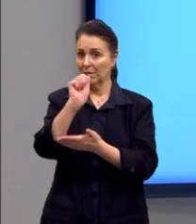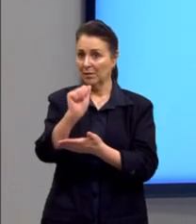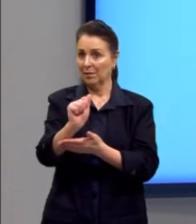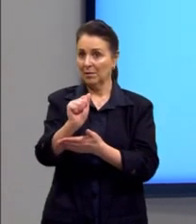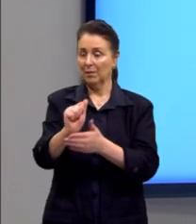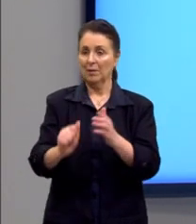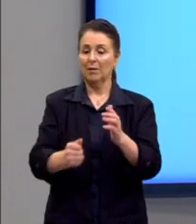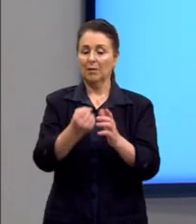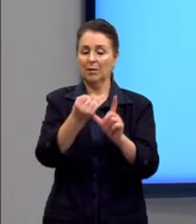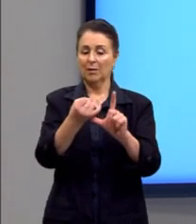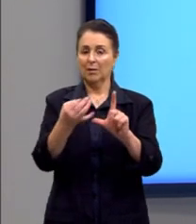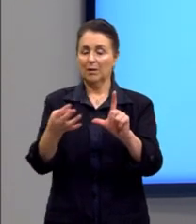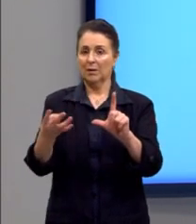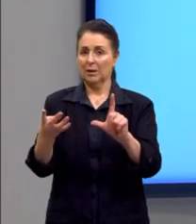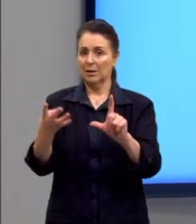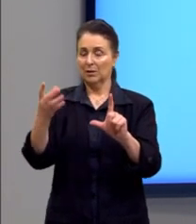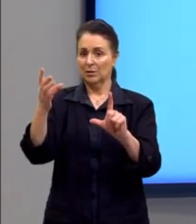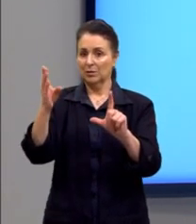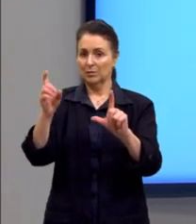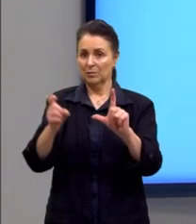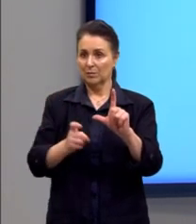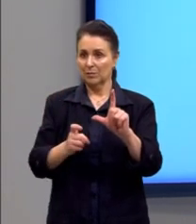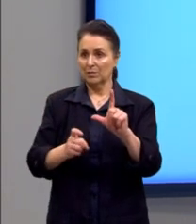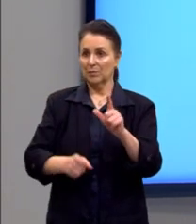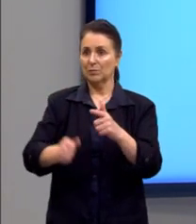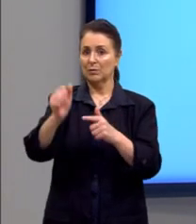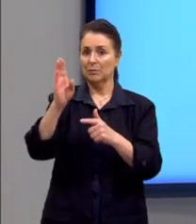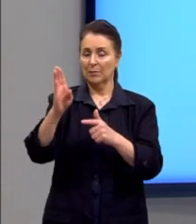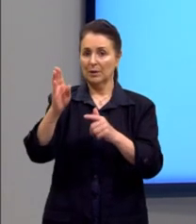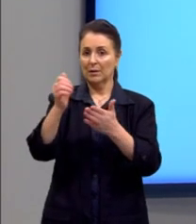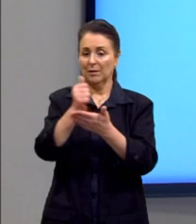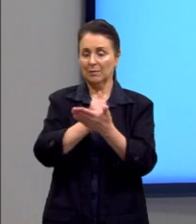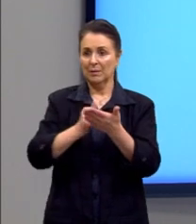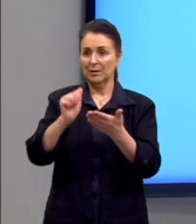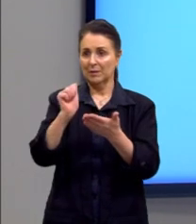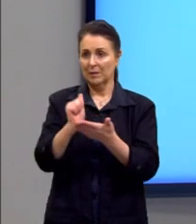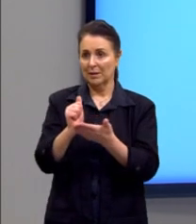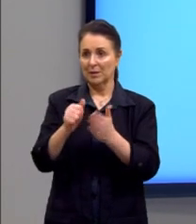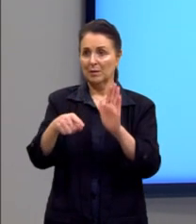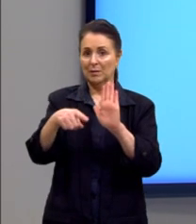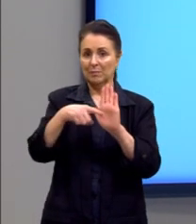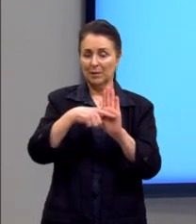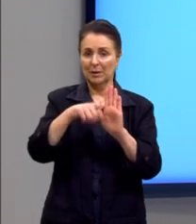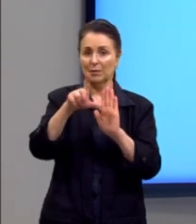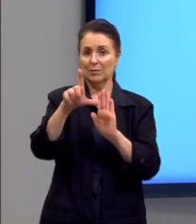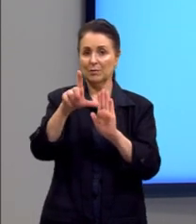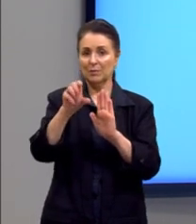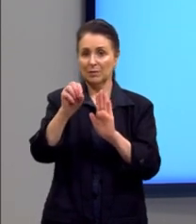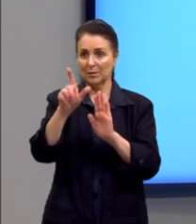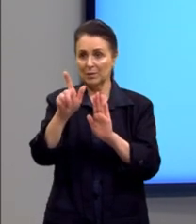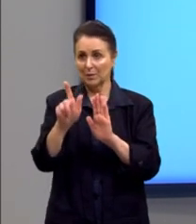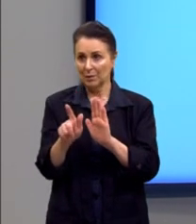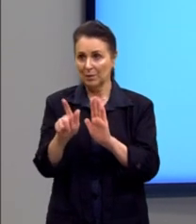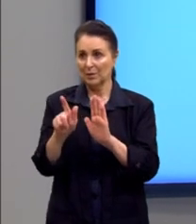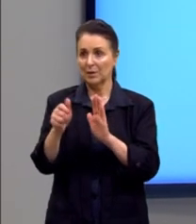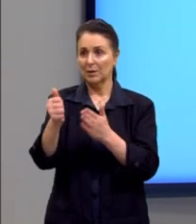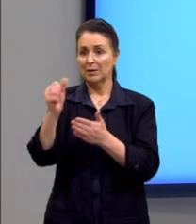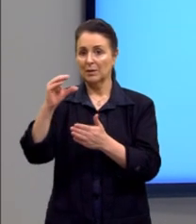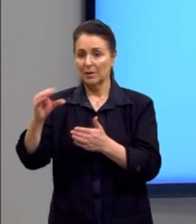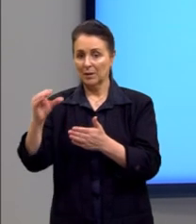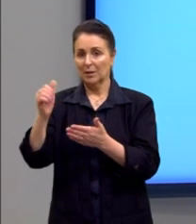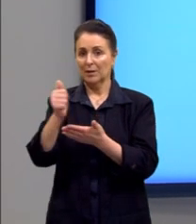logaritmo de B na base ar menos logaritmo de Senna basear então aqui utilizamos lá subtração